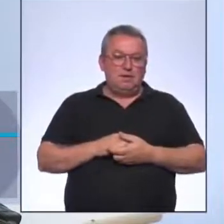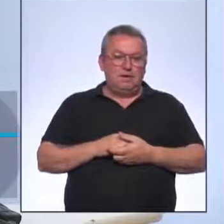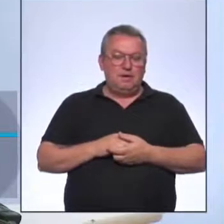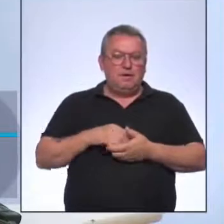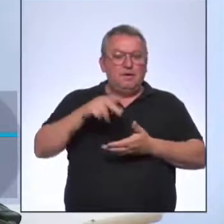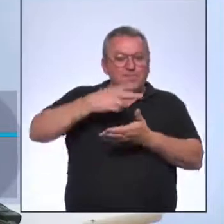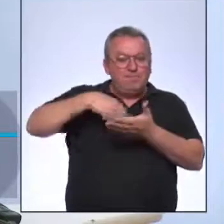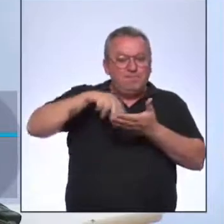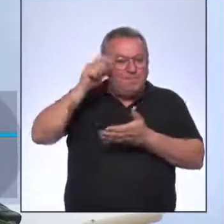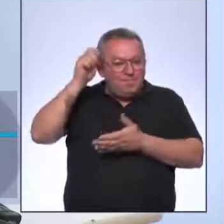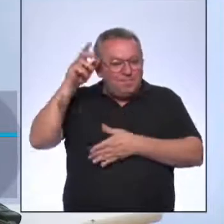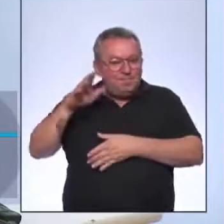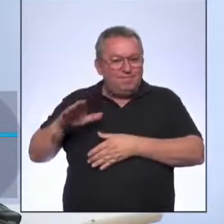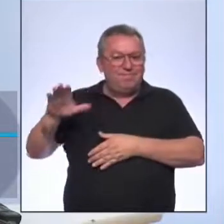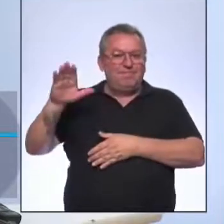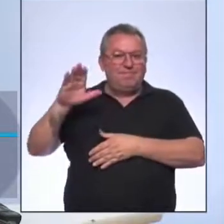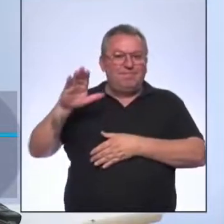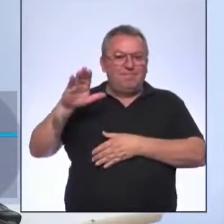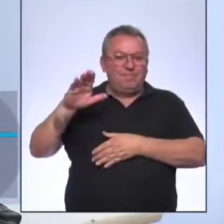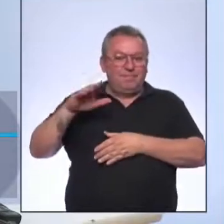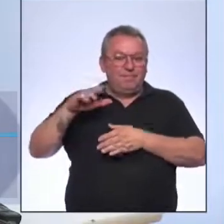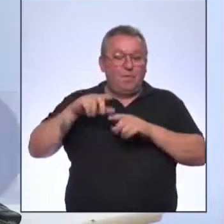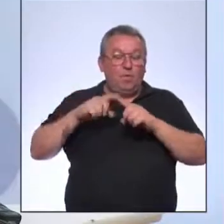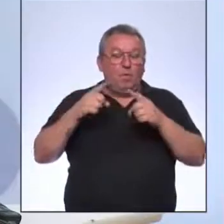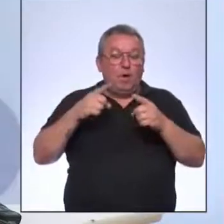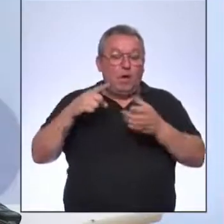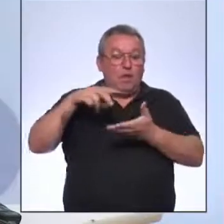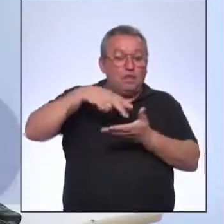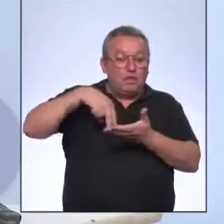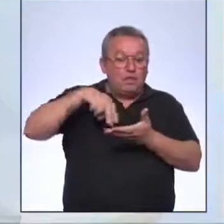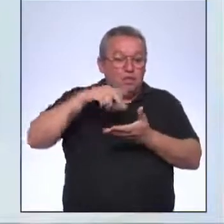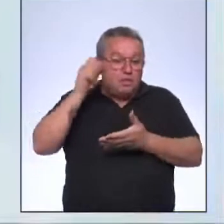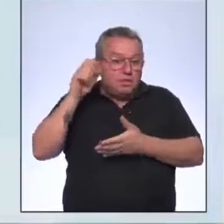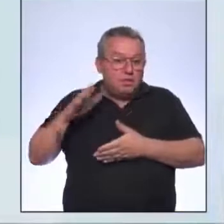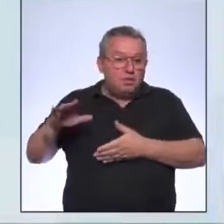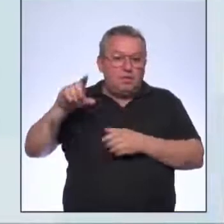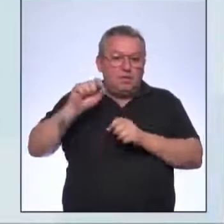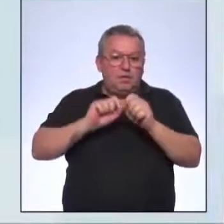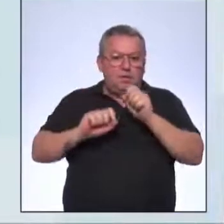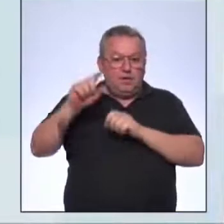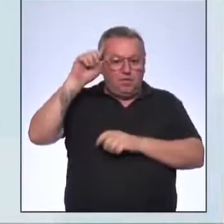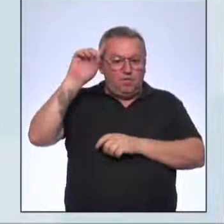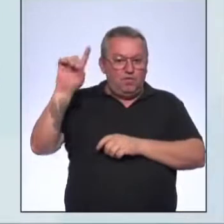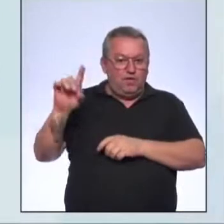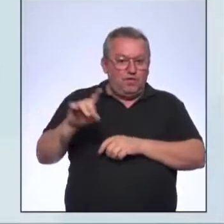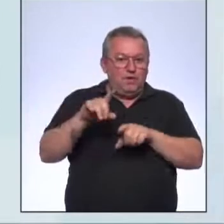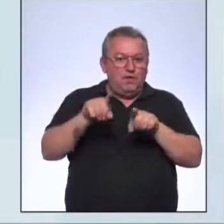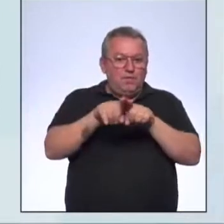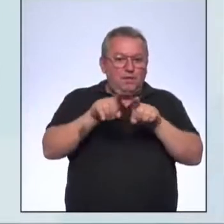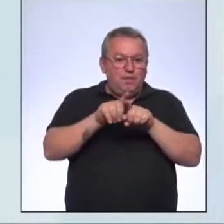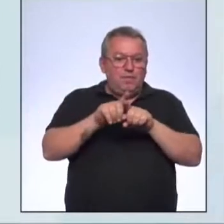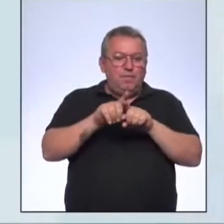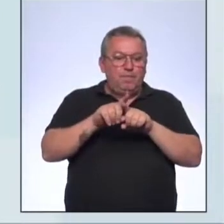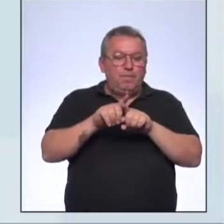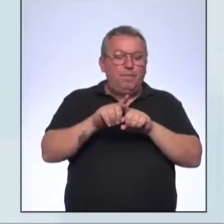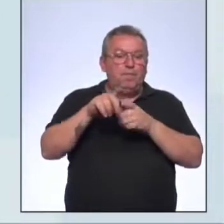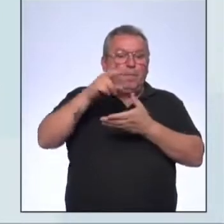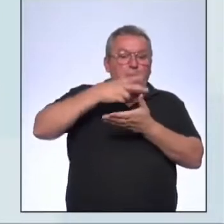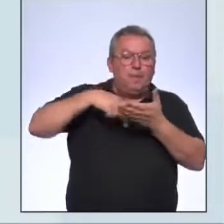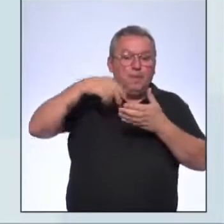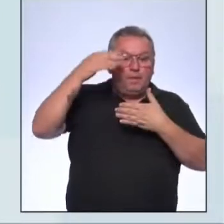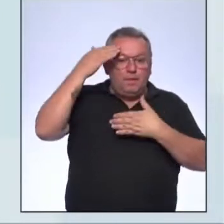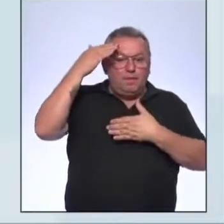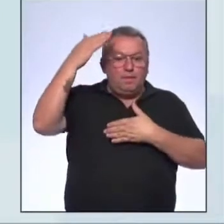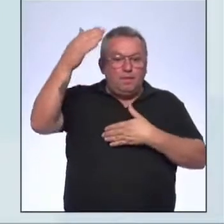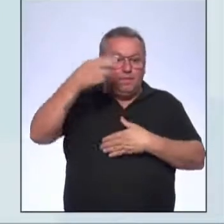Danças africanas, pessoal. Os passos da dança africana estão relacionados ao dia a dia também deles. Então, eles dançam para agradecer